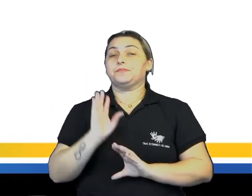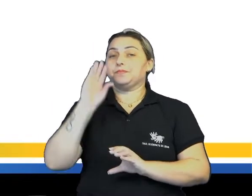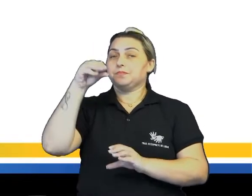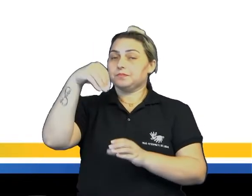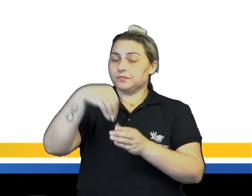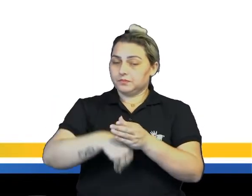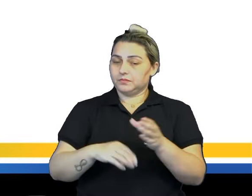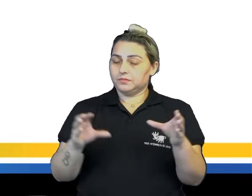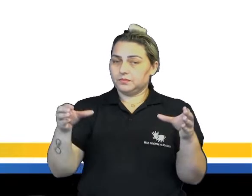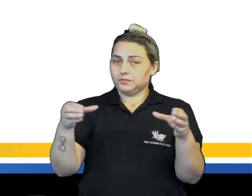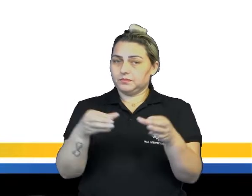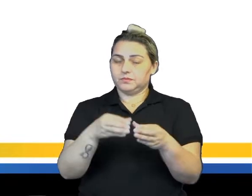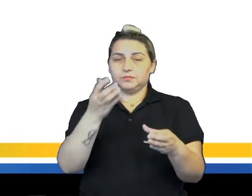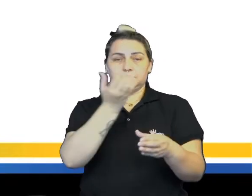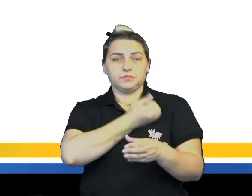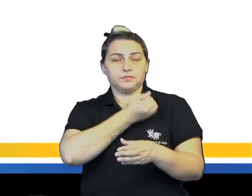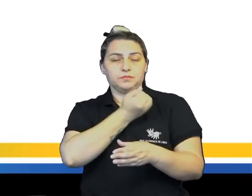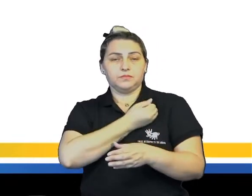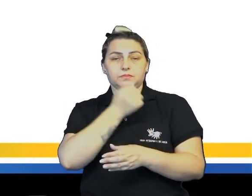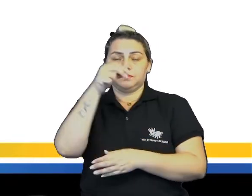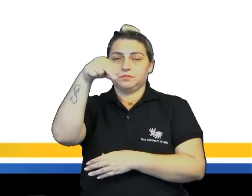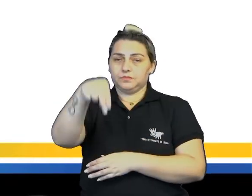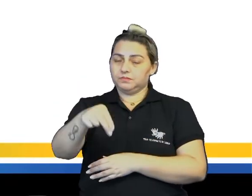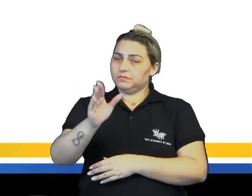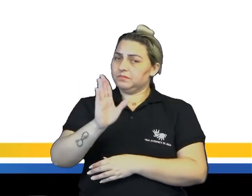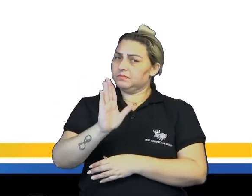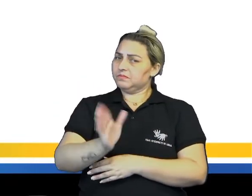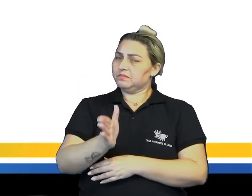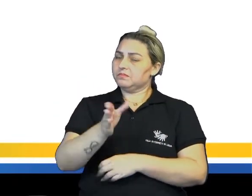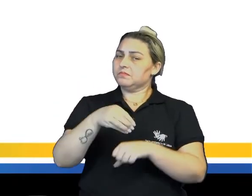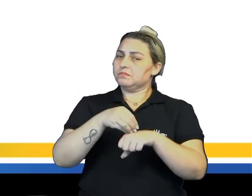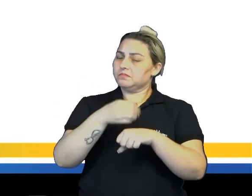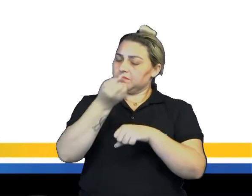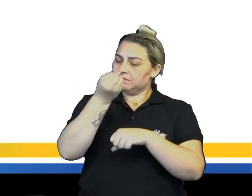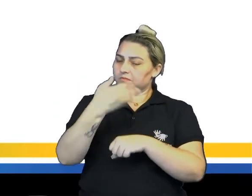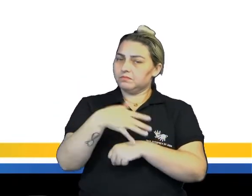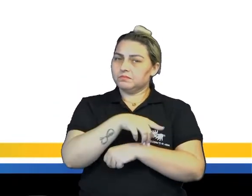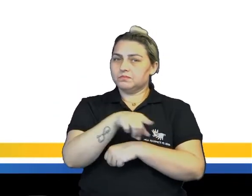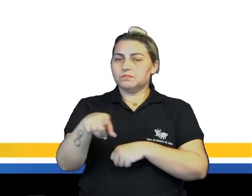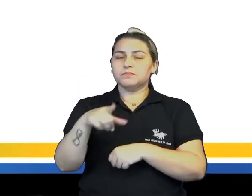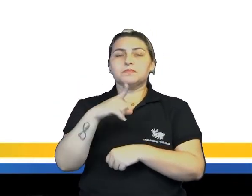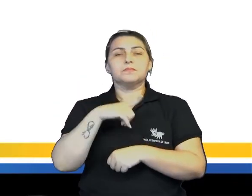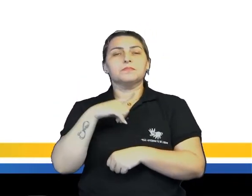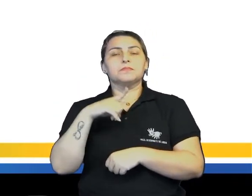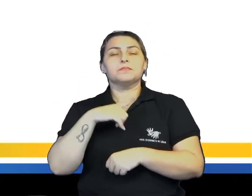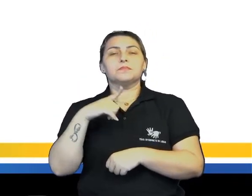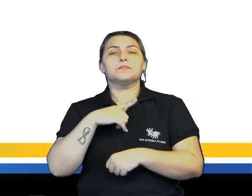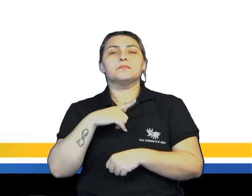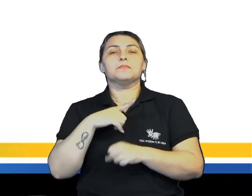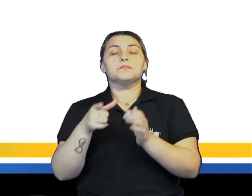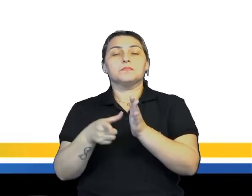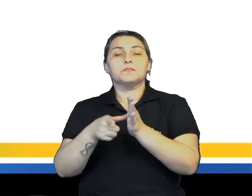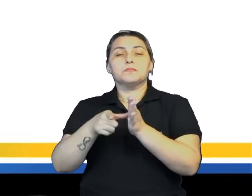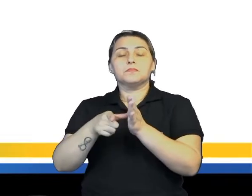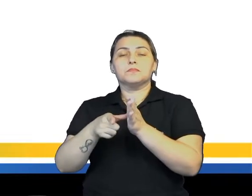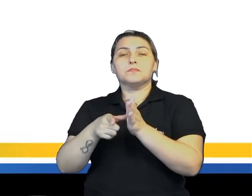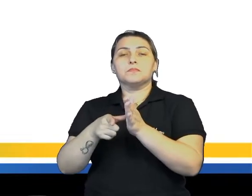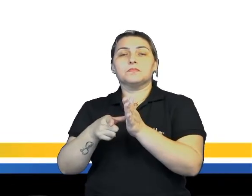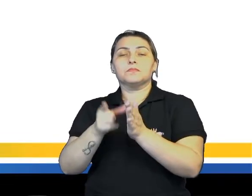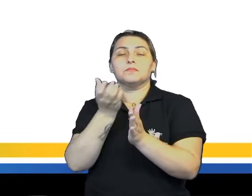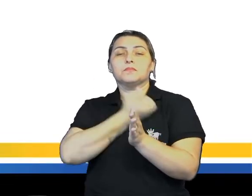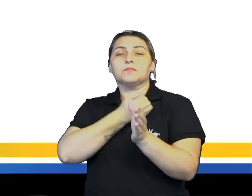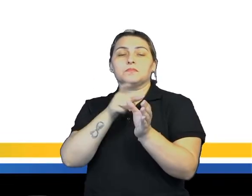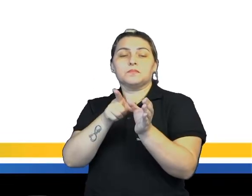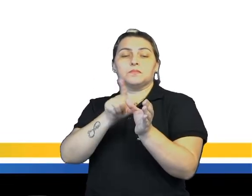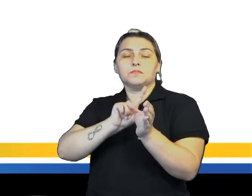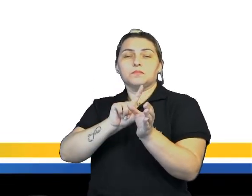Dentro do conjunto dos números naturais, eu já até citei aqui nessa explicação, nós temos o antecessor e o sucessor. Mas